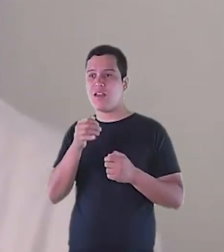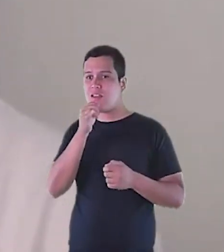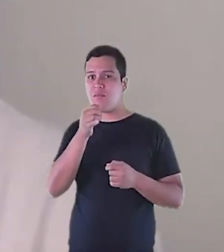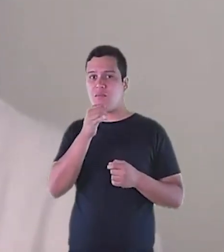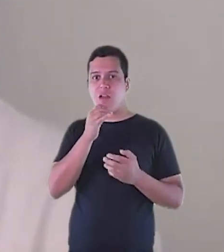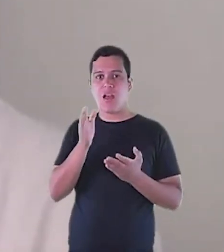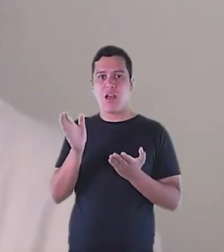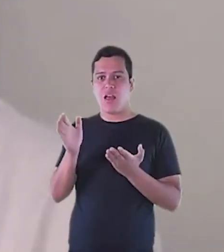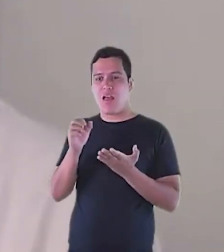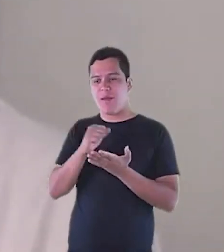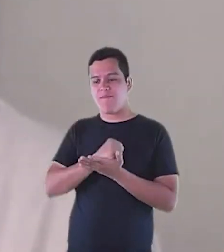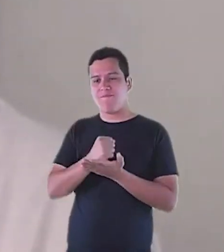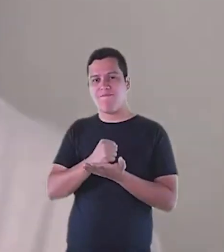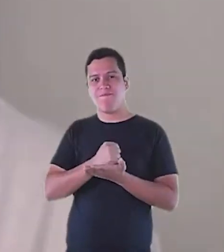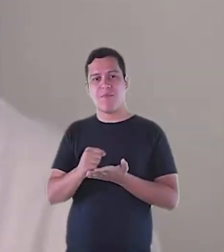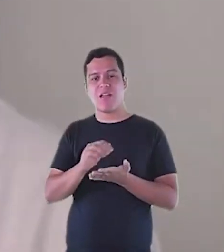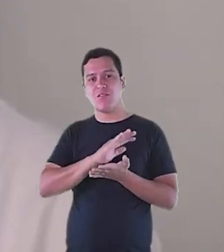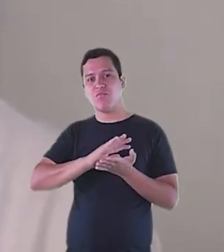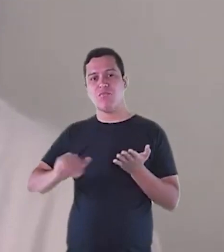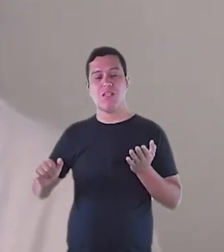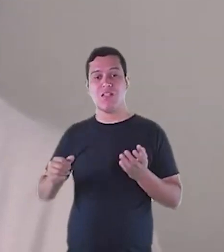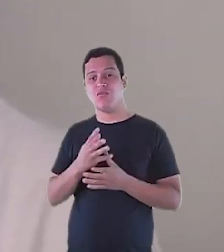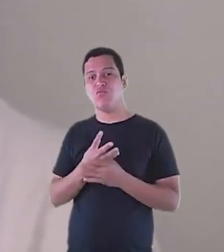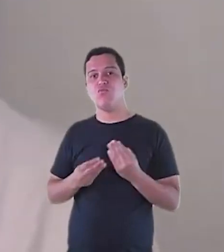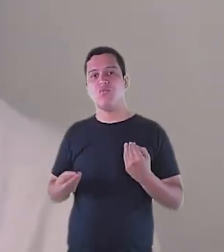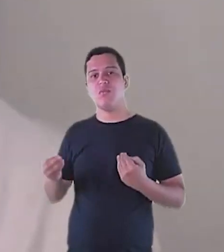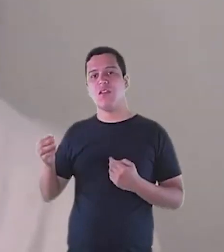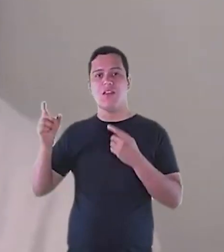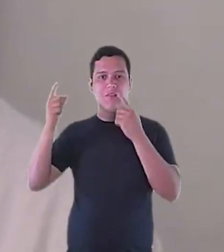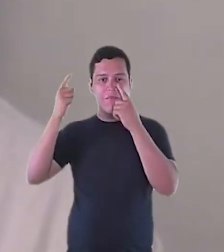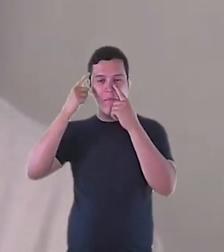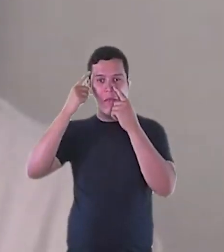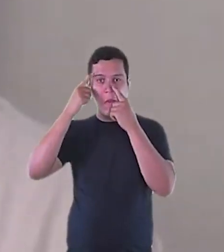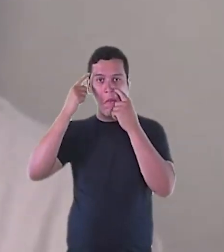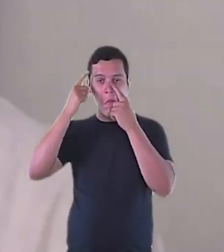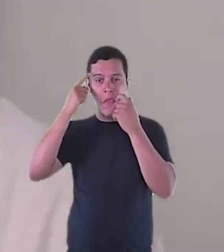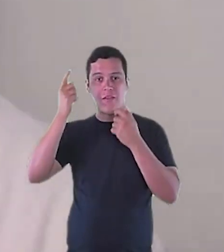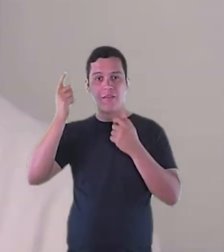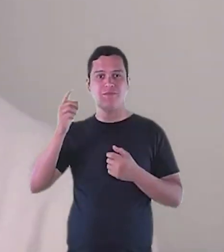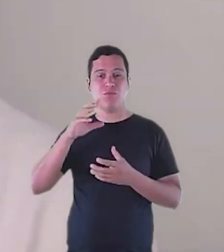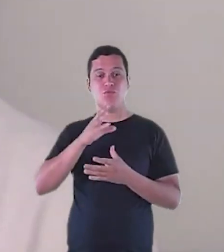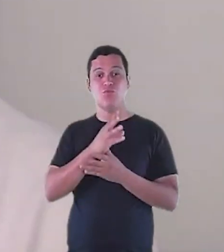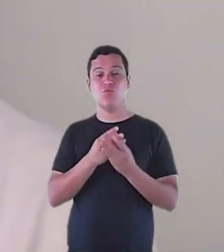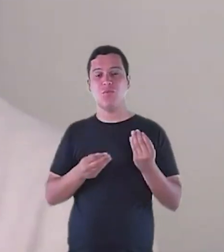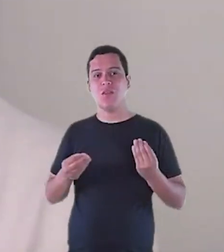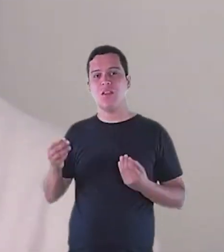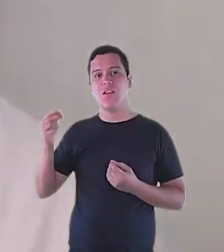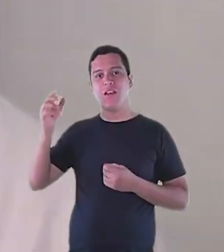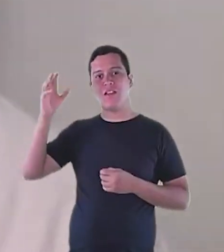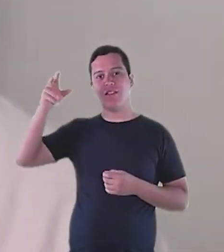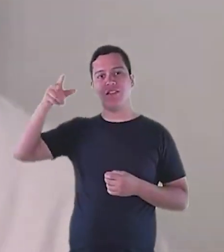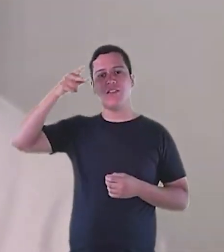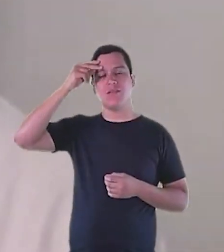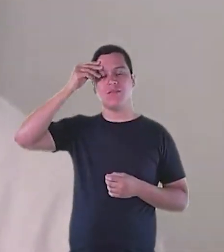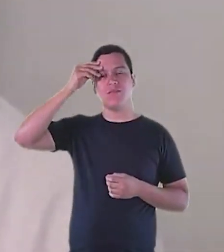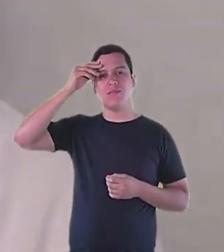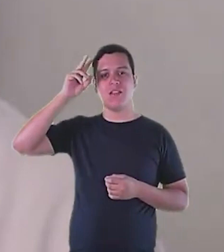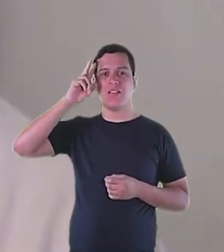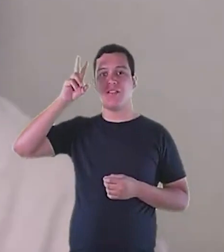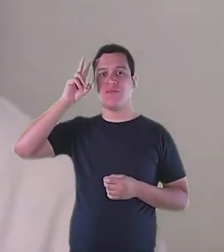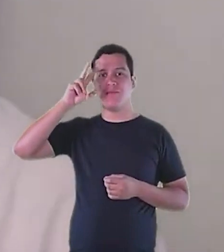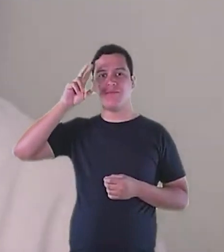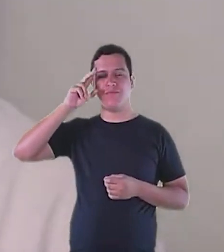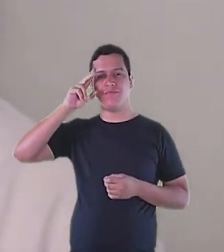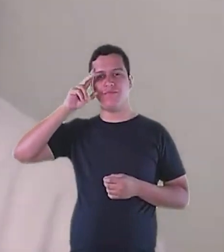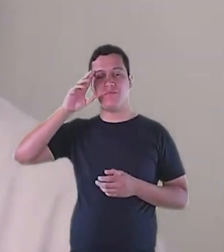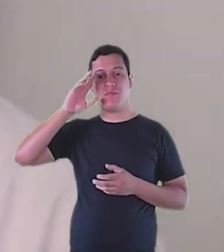instituições, da maneira das raízes. Isso de fato ocorreu e continua ocorrendo no Brasil. Esse apagamento da memória, é